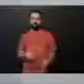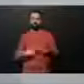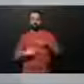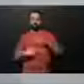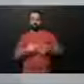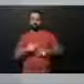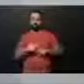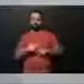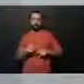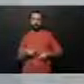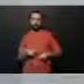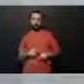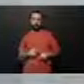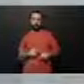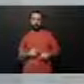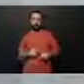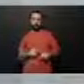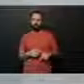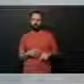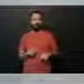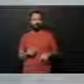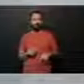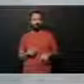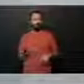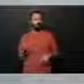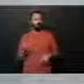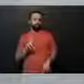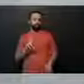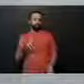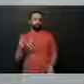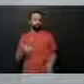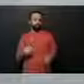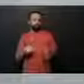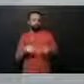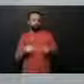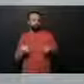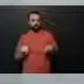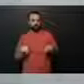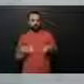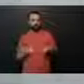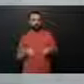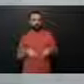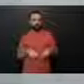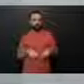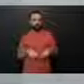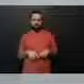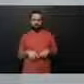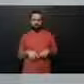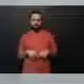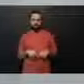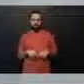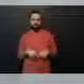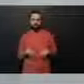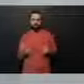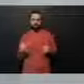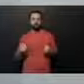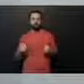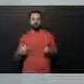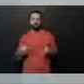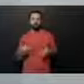Se eu fosse compor sem utilizar as placas da centena, eu precisaria de